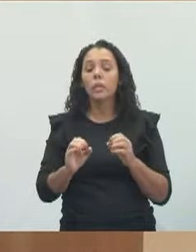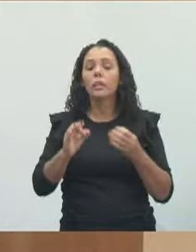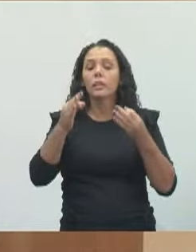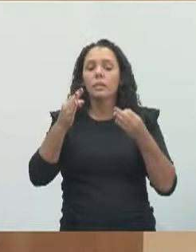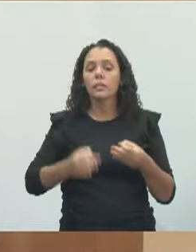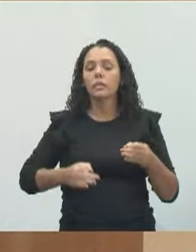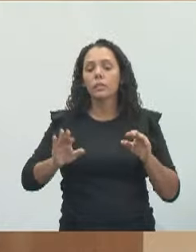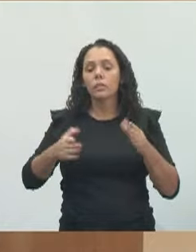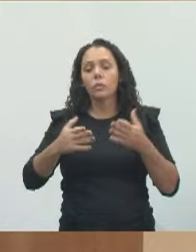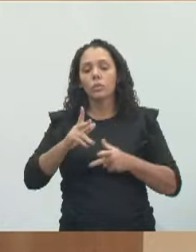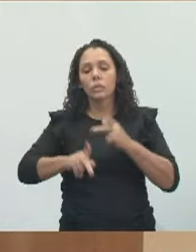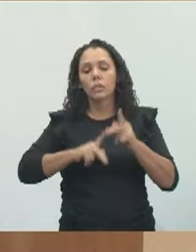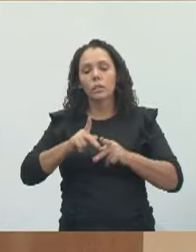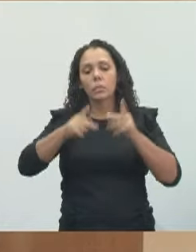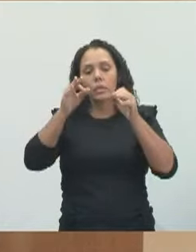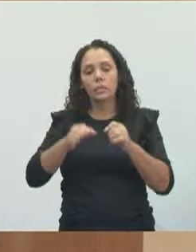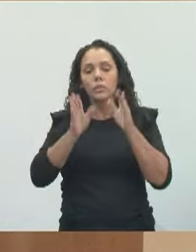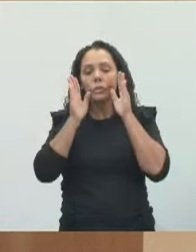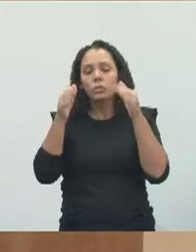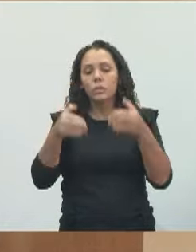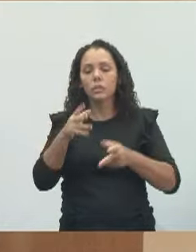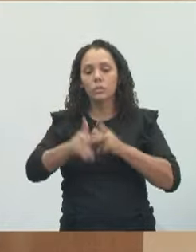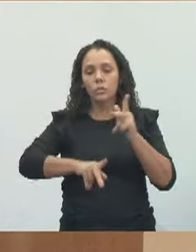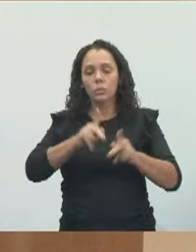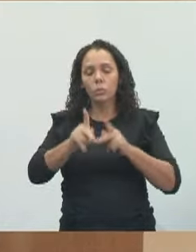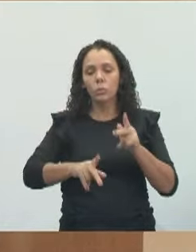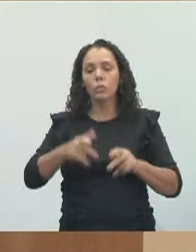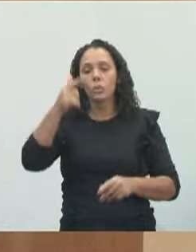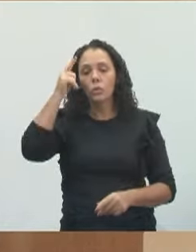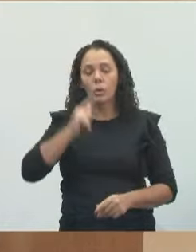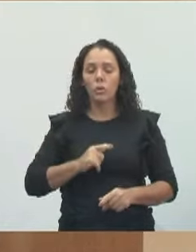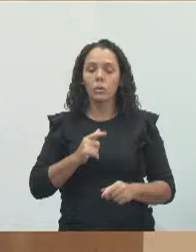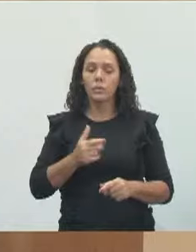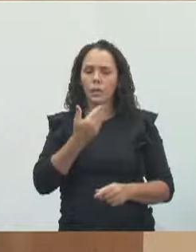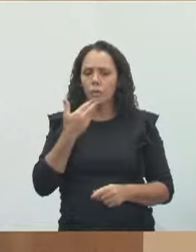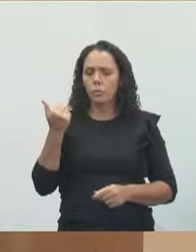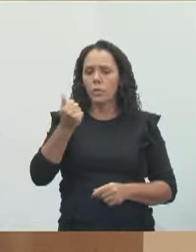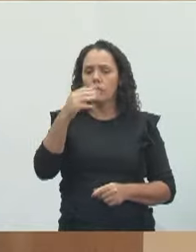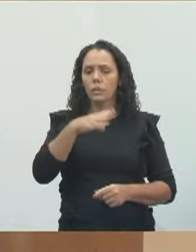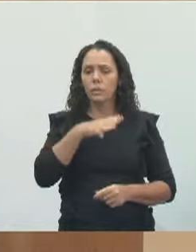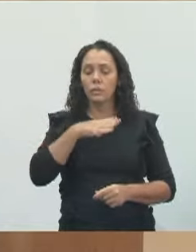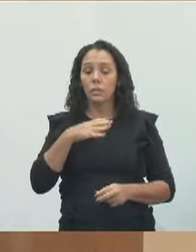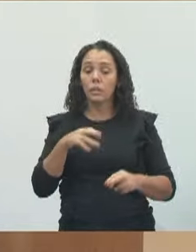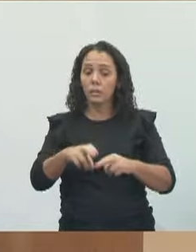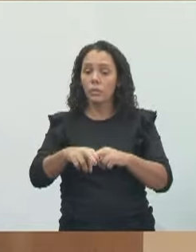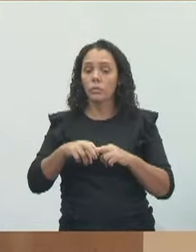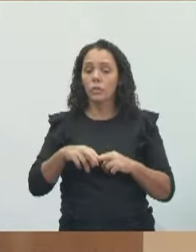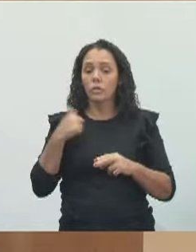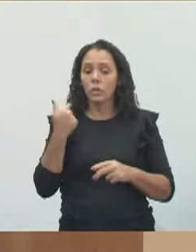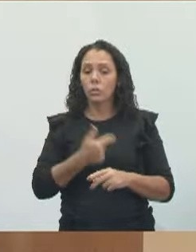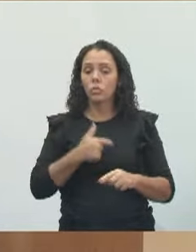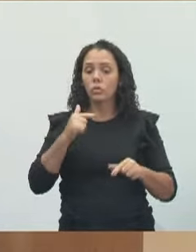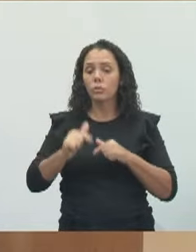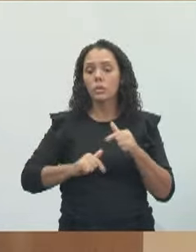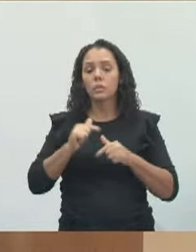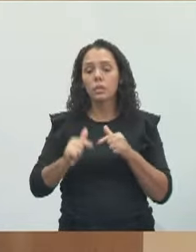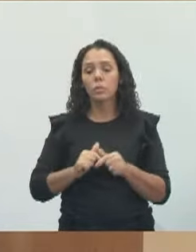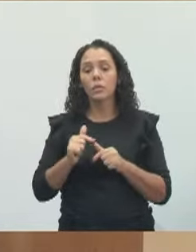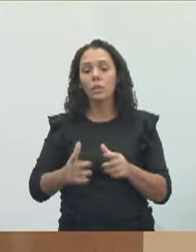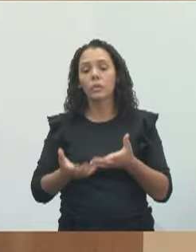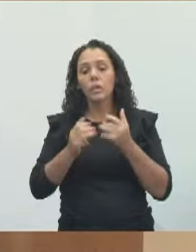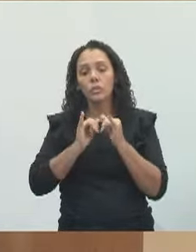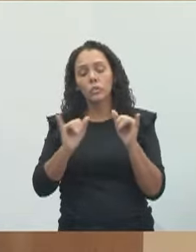e para a população, com certeza a gente consegue construir melhorias na cidade e é isso que estamos trabalhando. Então eu quero dizer